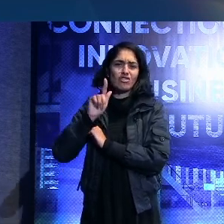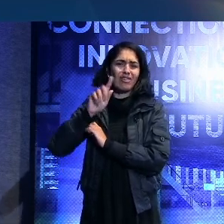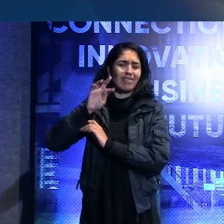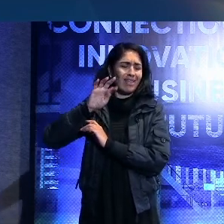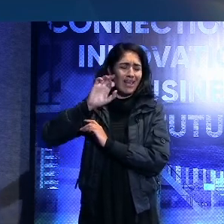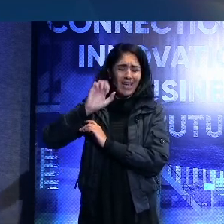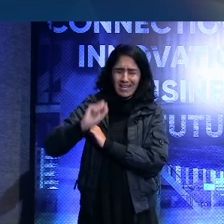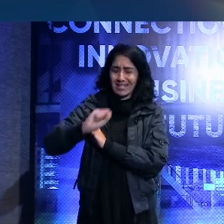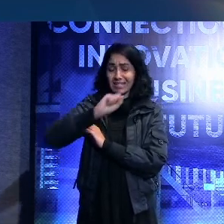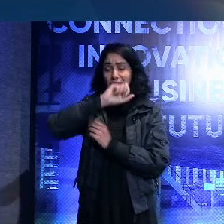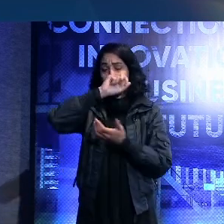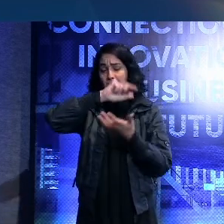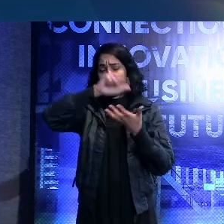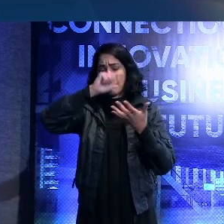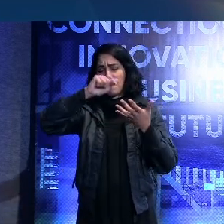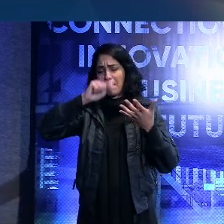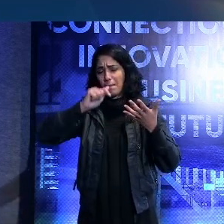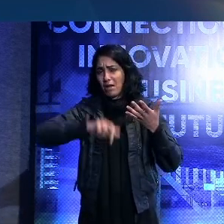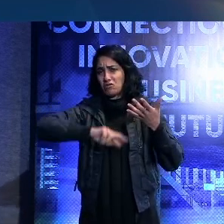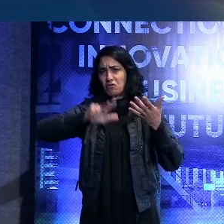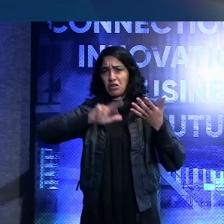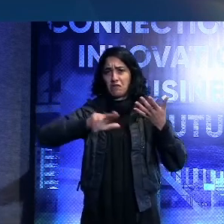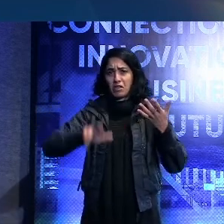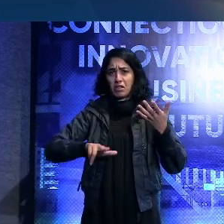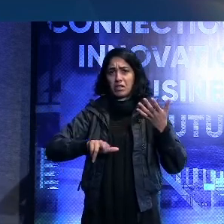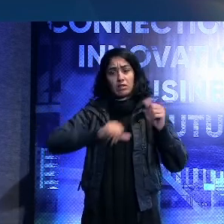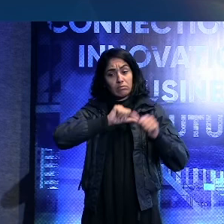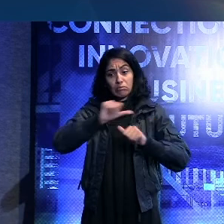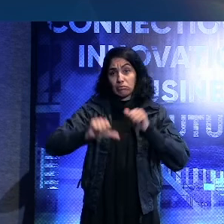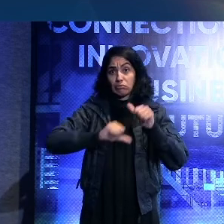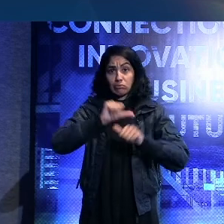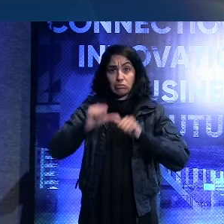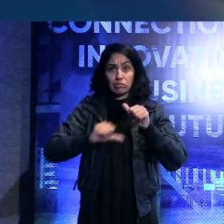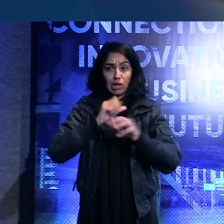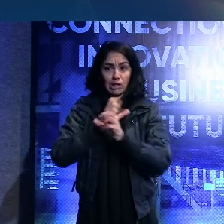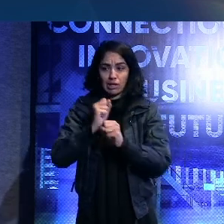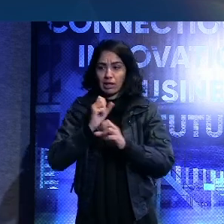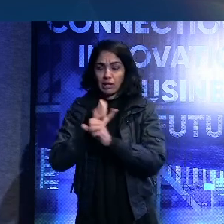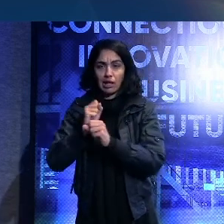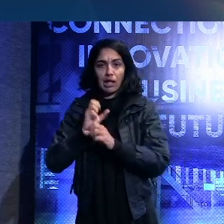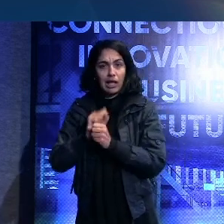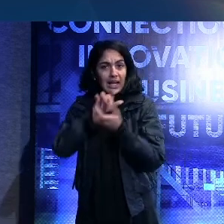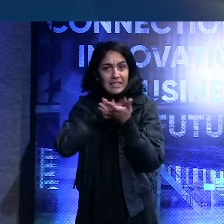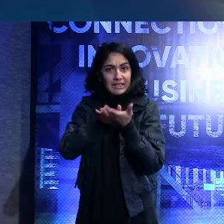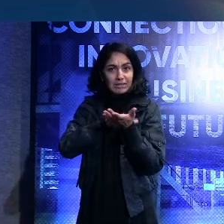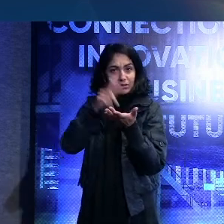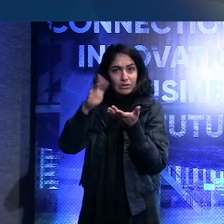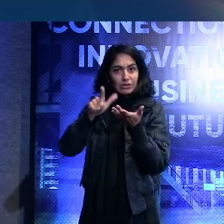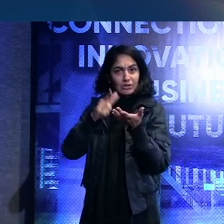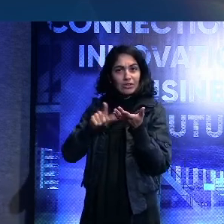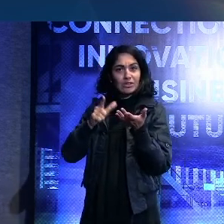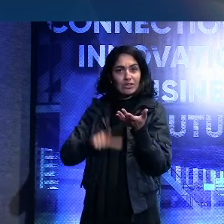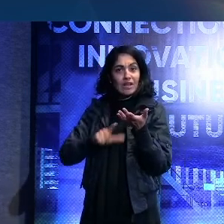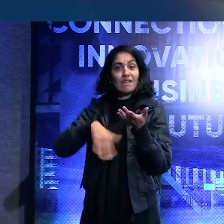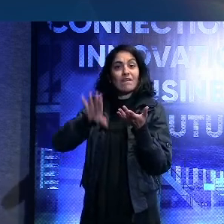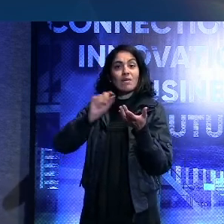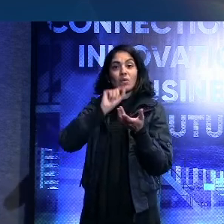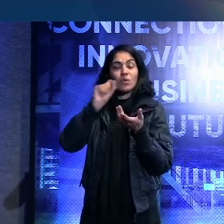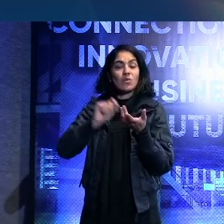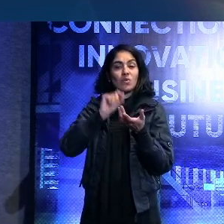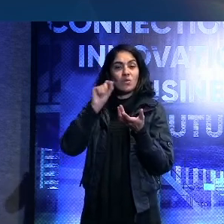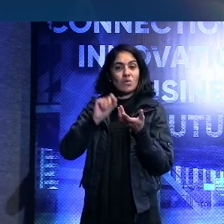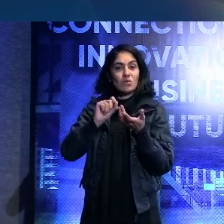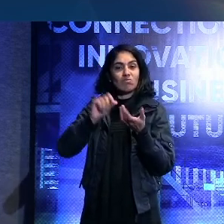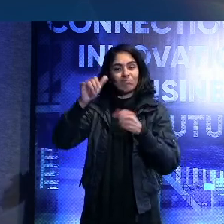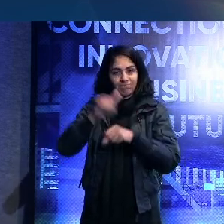várias coisas diferentes. Então, toda vez que você ficar mudando esse cálculo o tempo inteiro, fazendo simulações, faz muito sentido você usar o